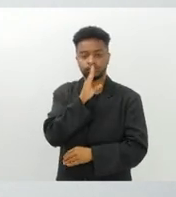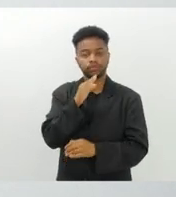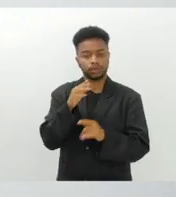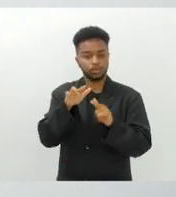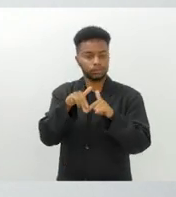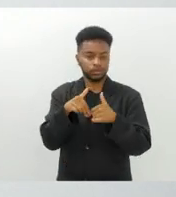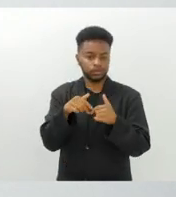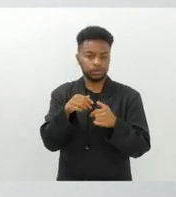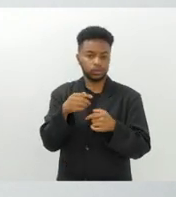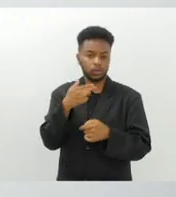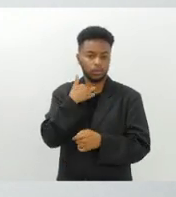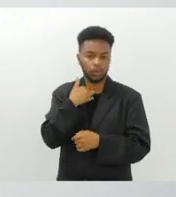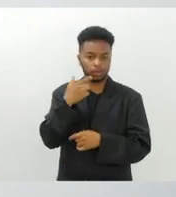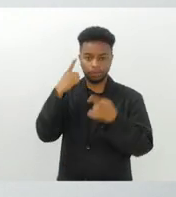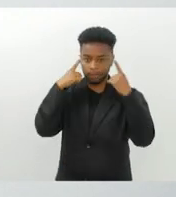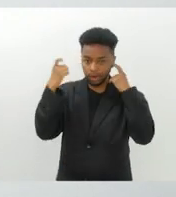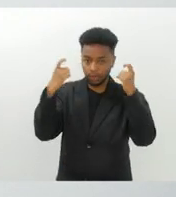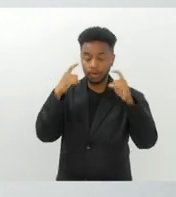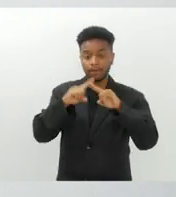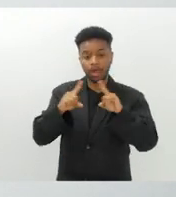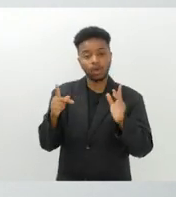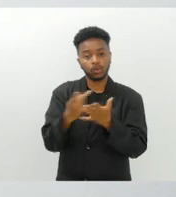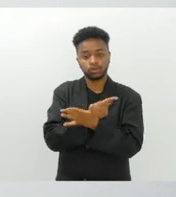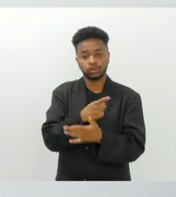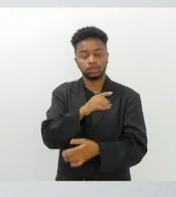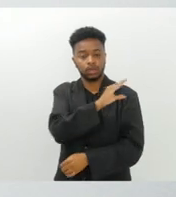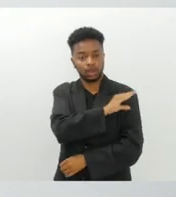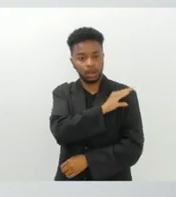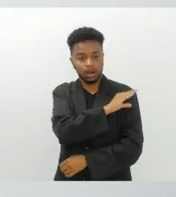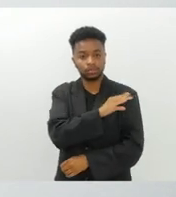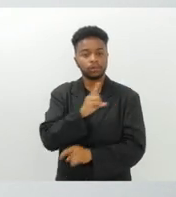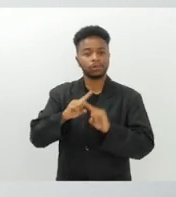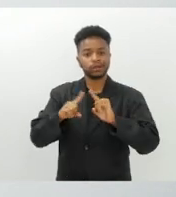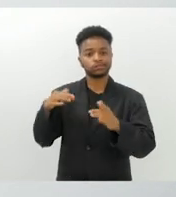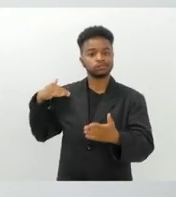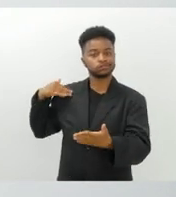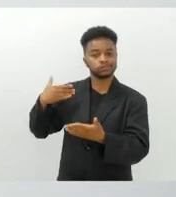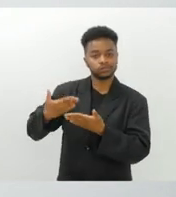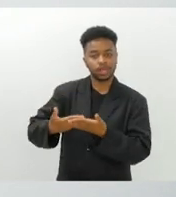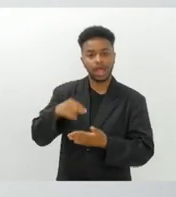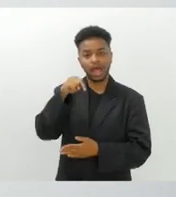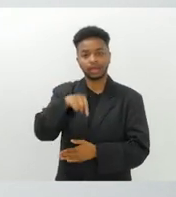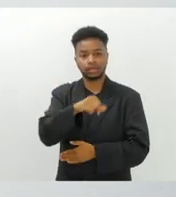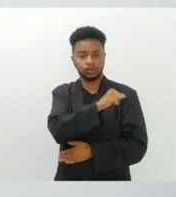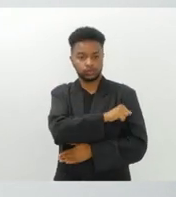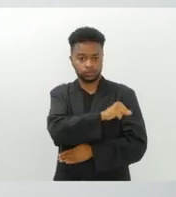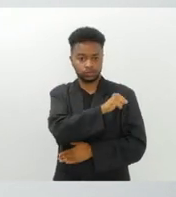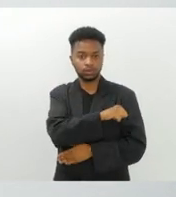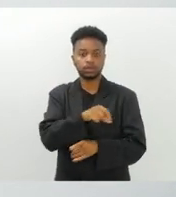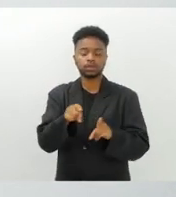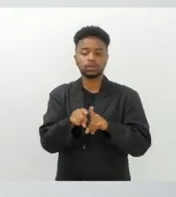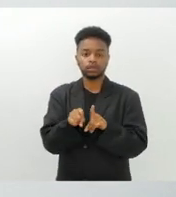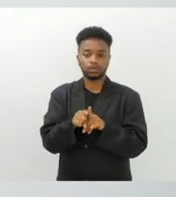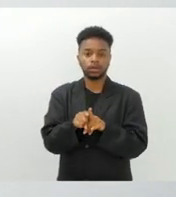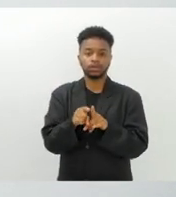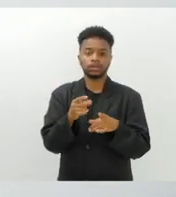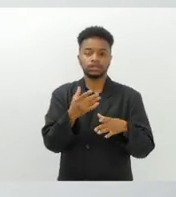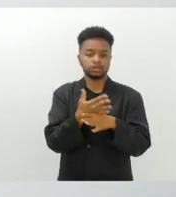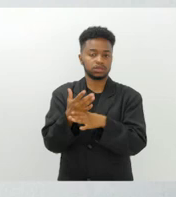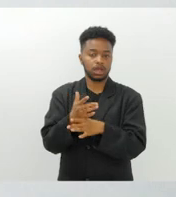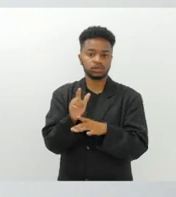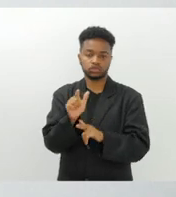longo dos anos. E hoje, aqui mesmo no Rio de Janeiro, né, na cidade do Rio de Janeiro e também